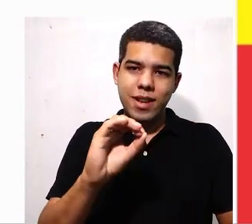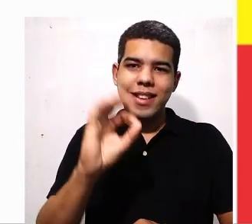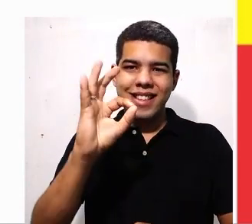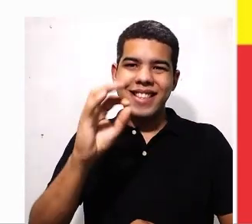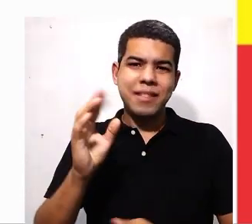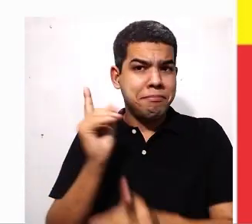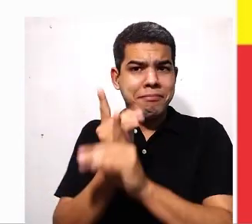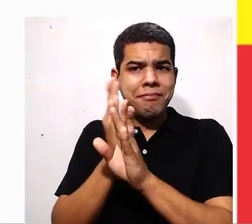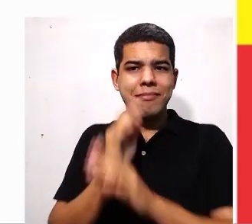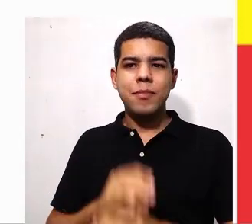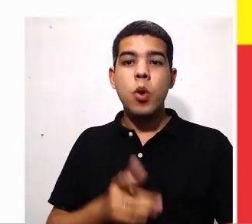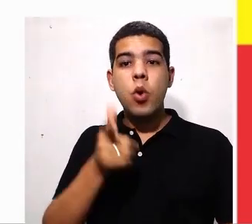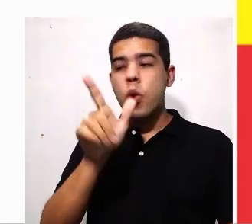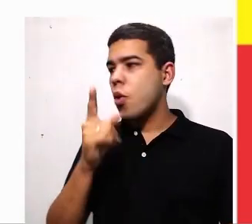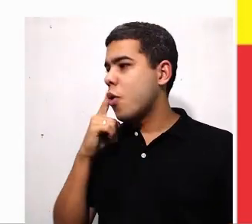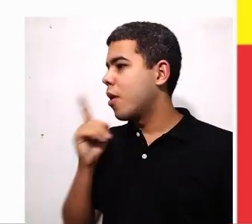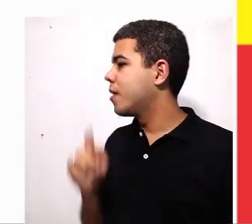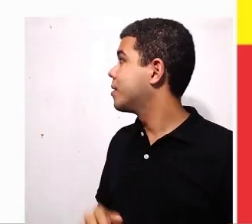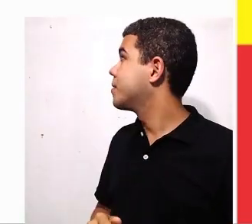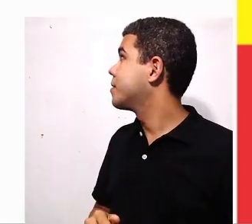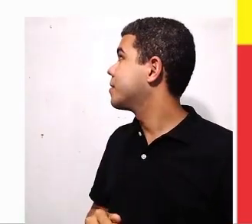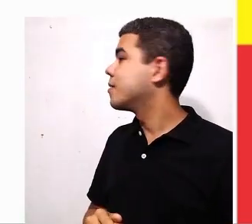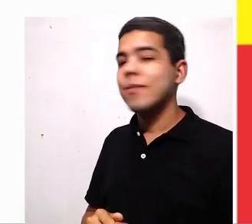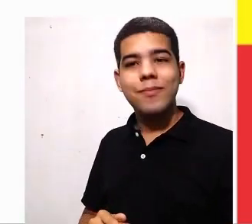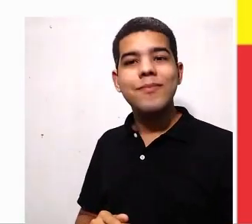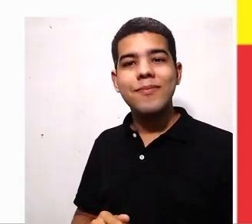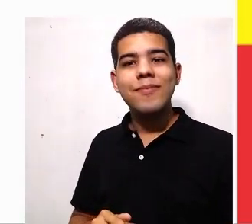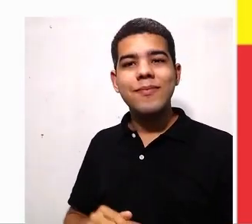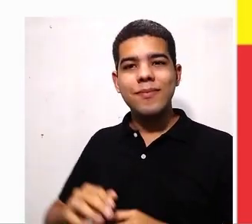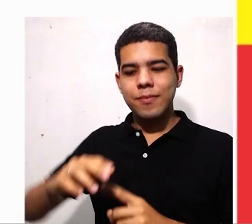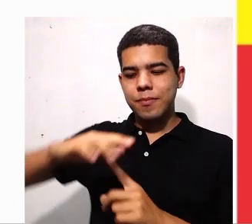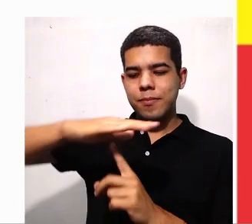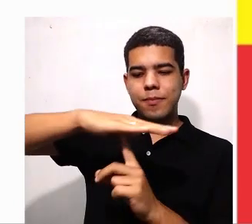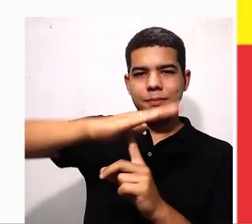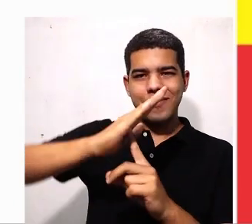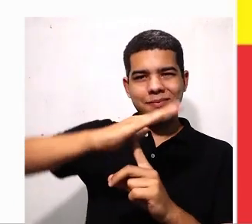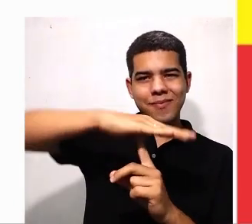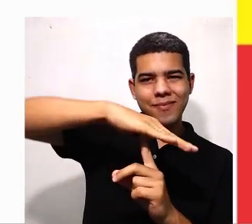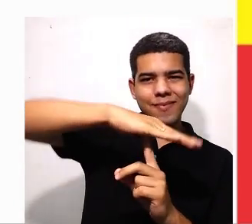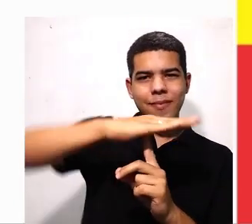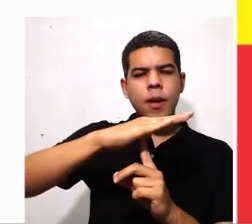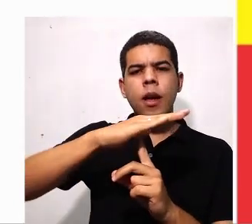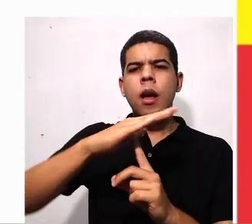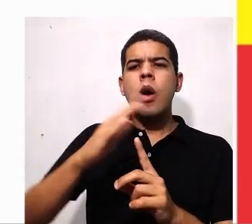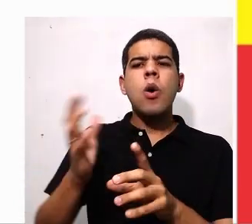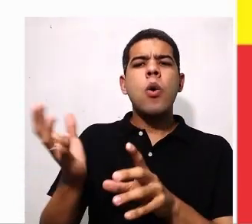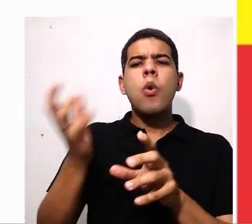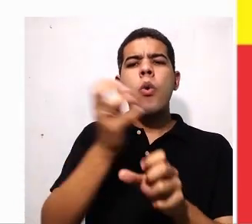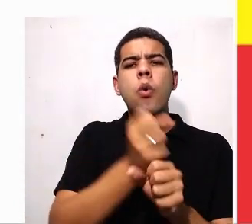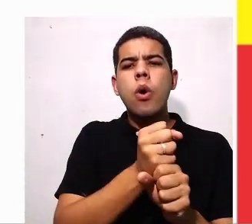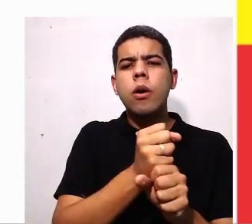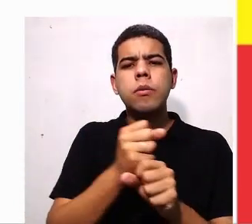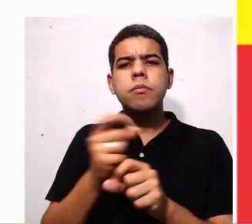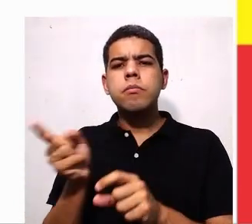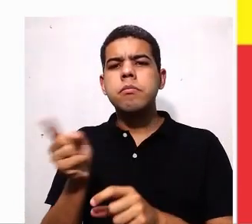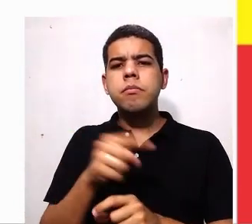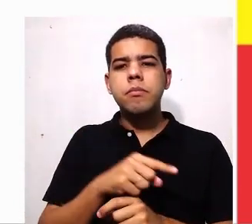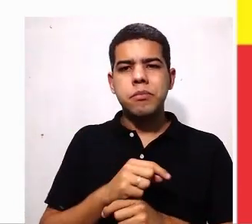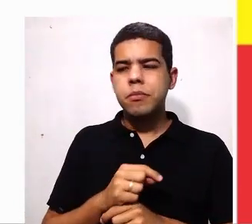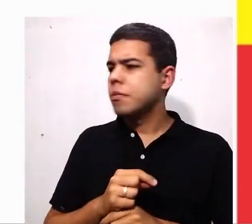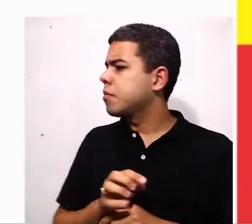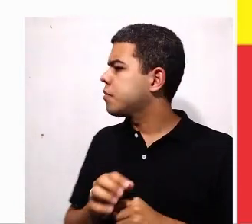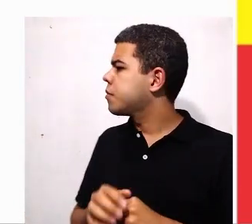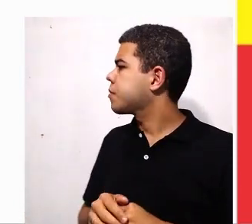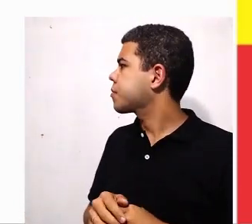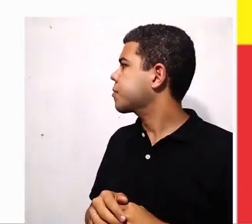Outra situação, olha aí. Beleza. Então, quanto é esse valor? Então, somamos as informações, os ângulos que